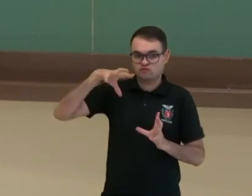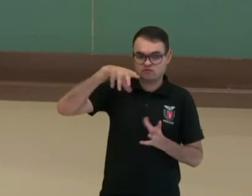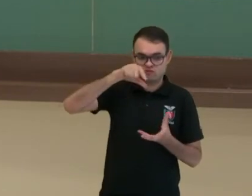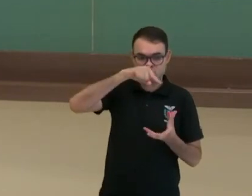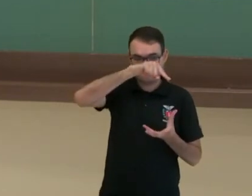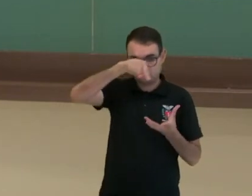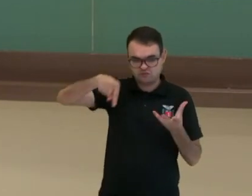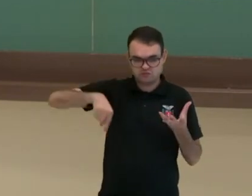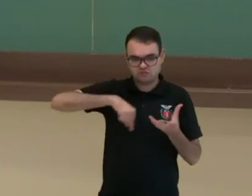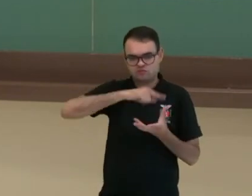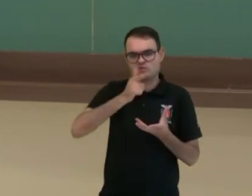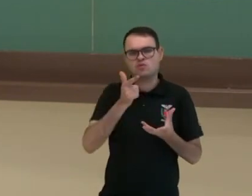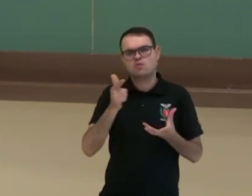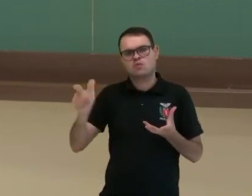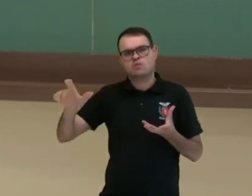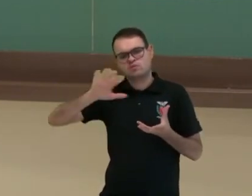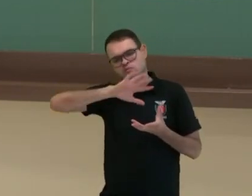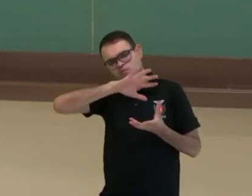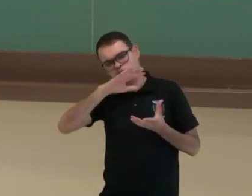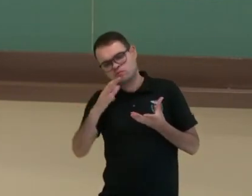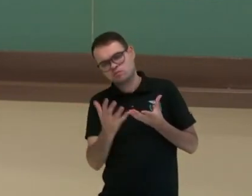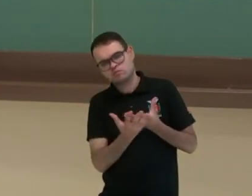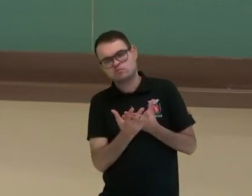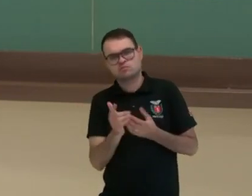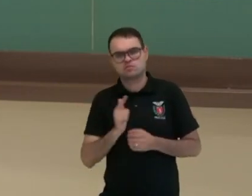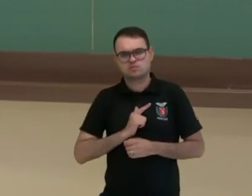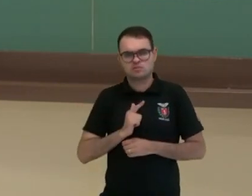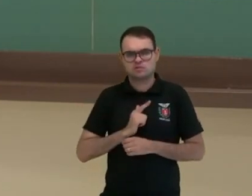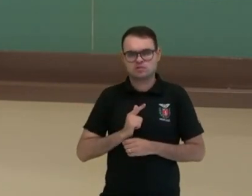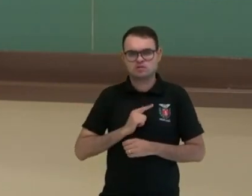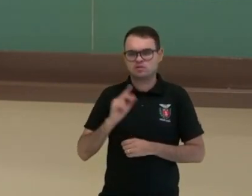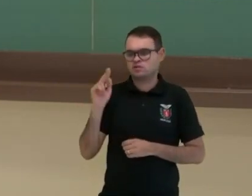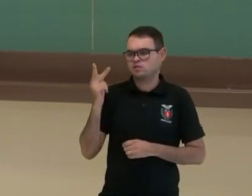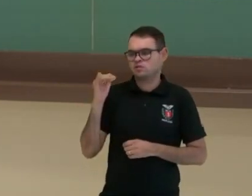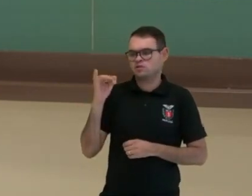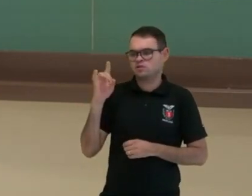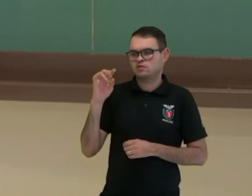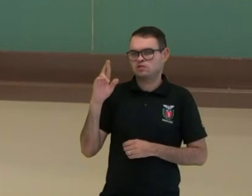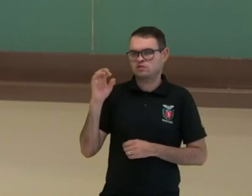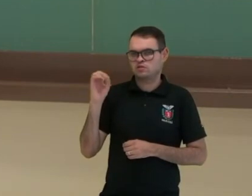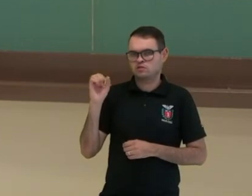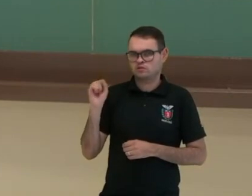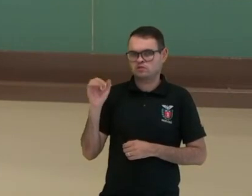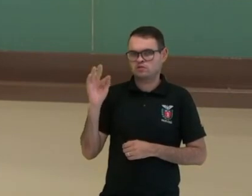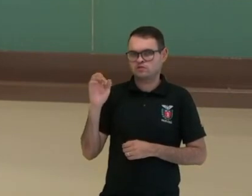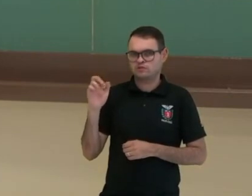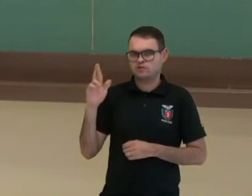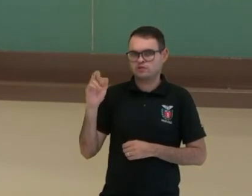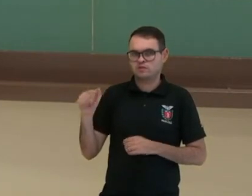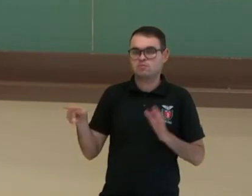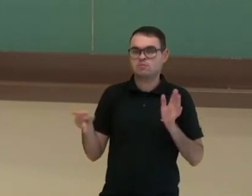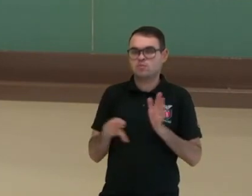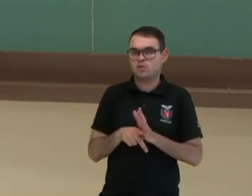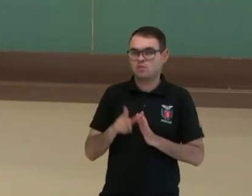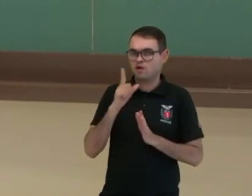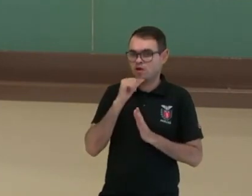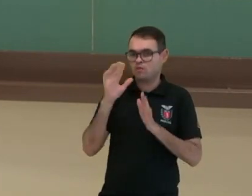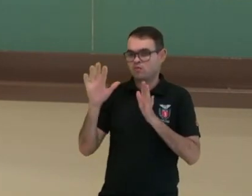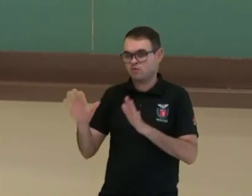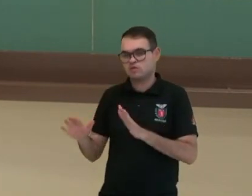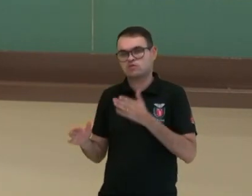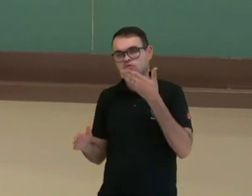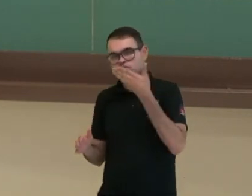outras camadas que envolvem o nosso planeta. A hidrosfera, que é a parte que envolve as águas, doces